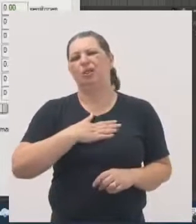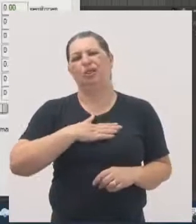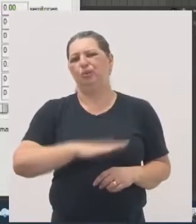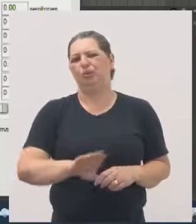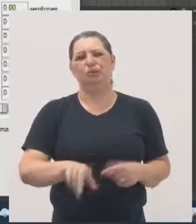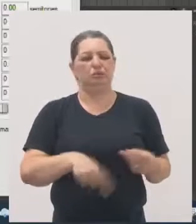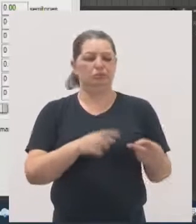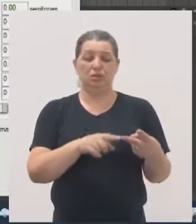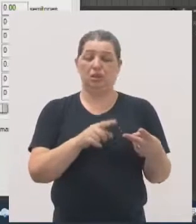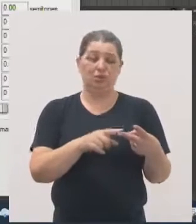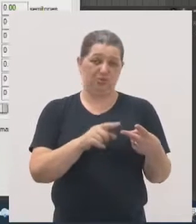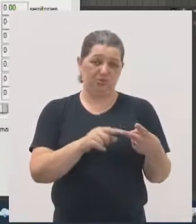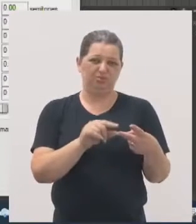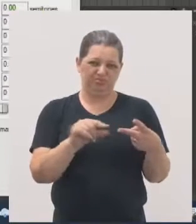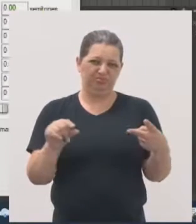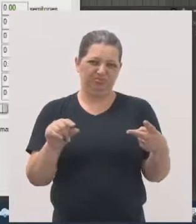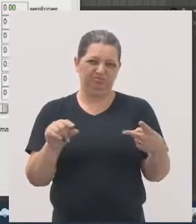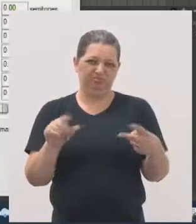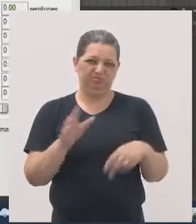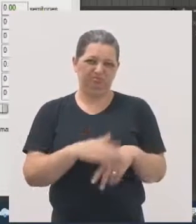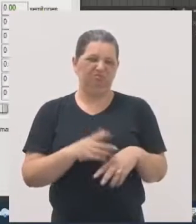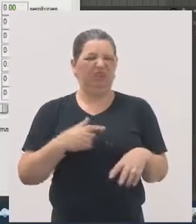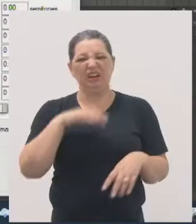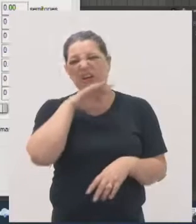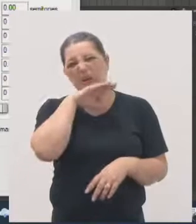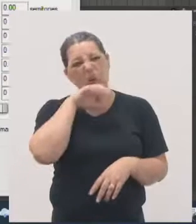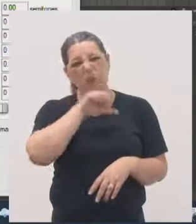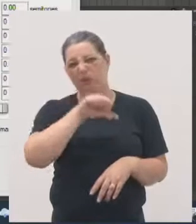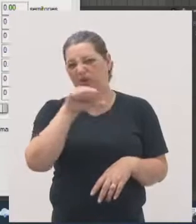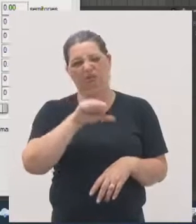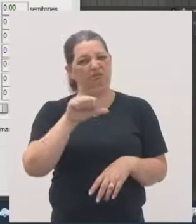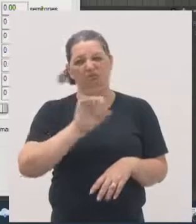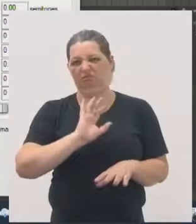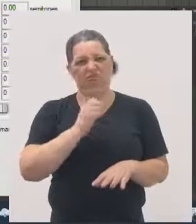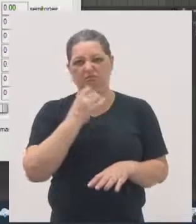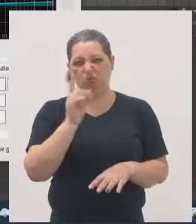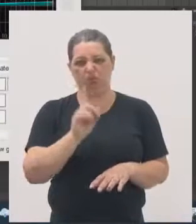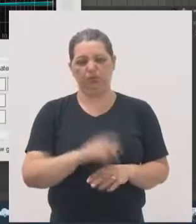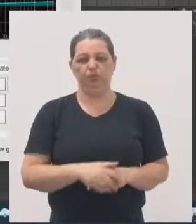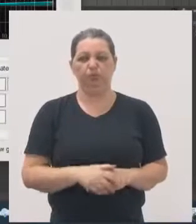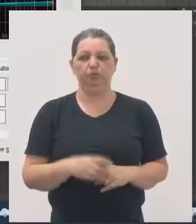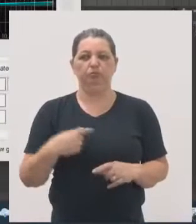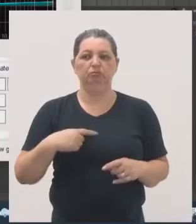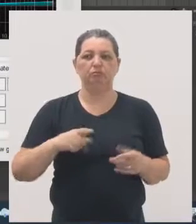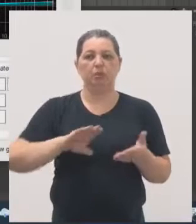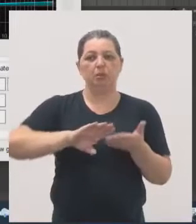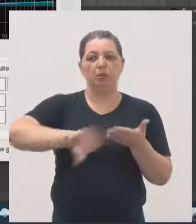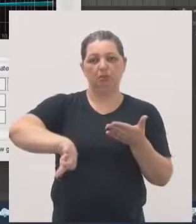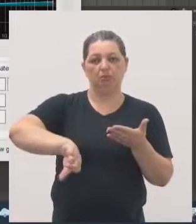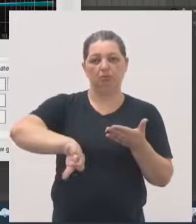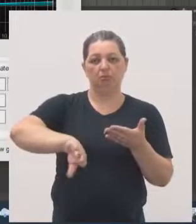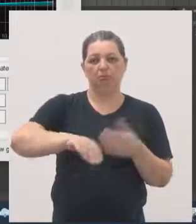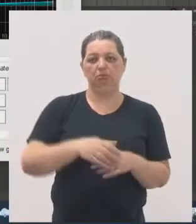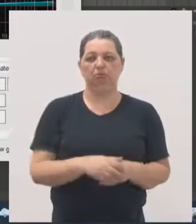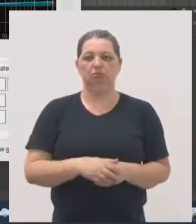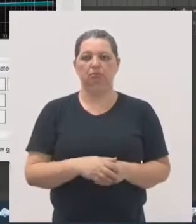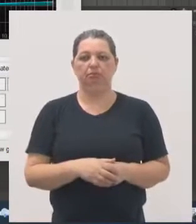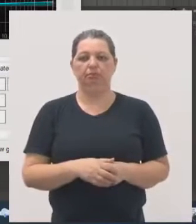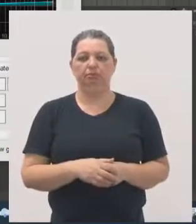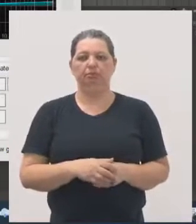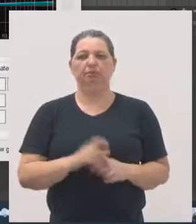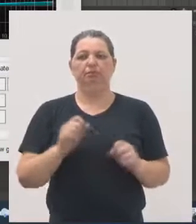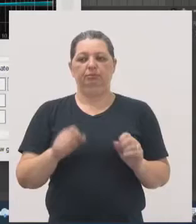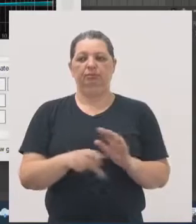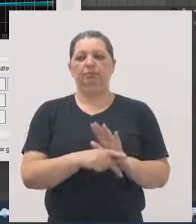segundo efeito que a gente fez. Isso. Ficou ruim, não tá bom. A gente vem em remover. E o de baixo continua